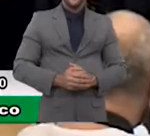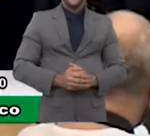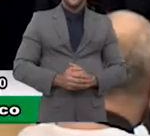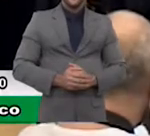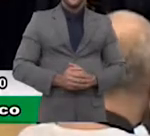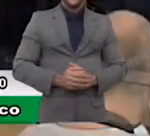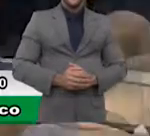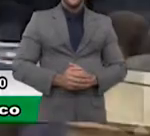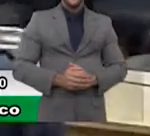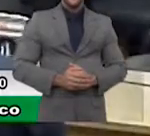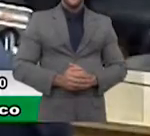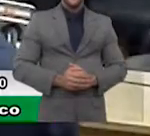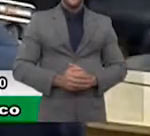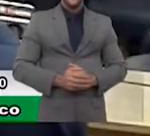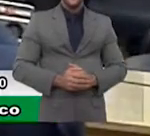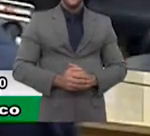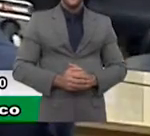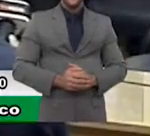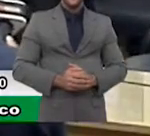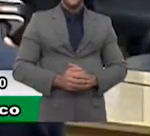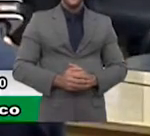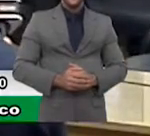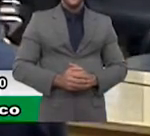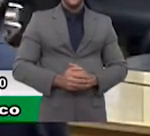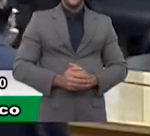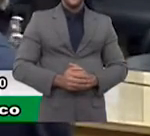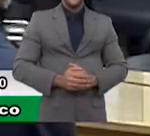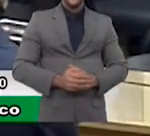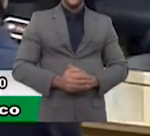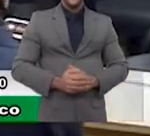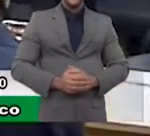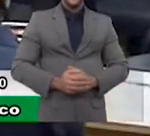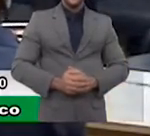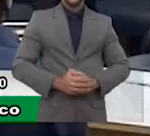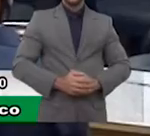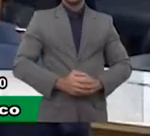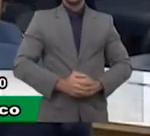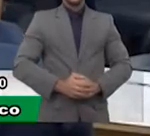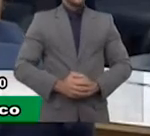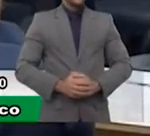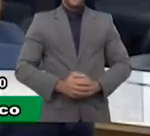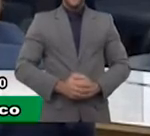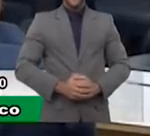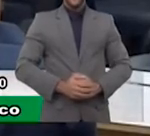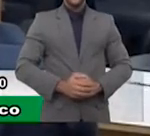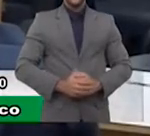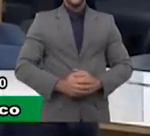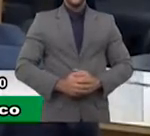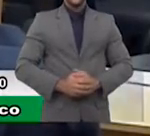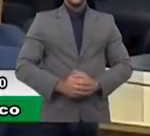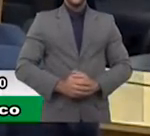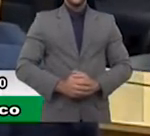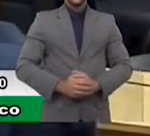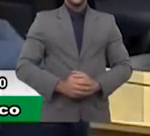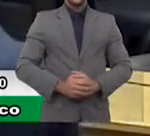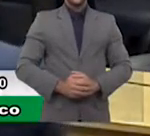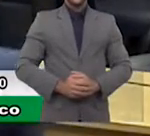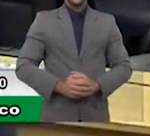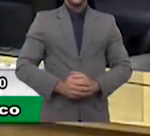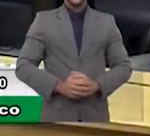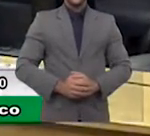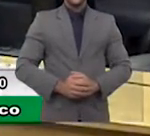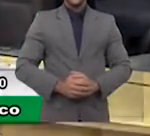É mais minha filha, eu trato ela como filha, não como secretária. Pelo respeito, pela consideração.